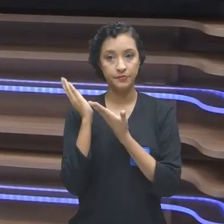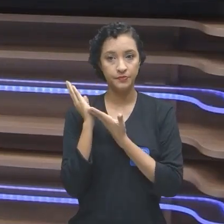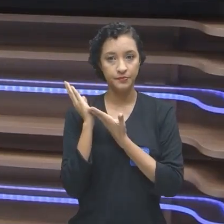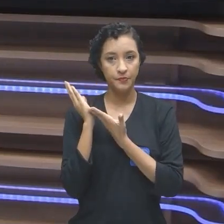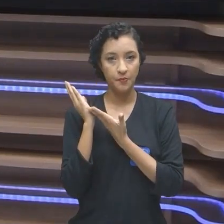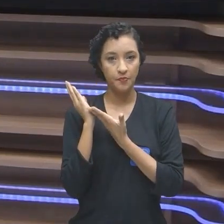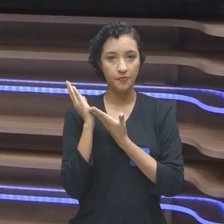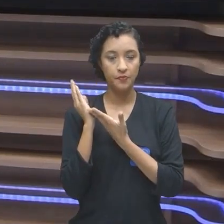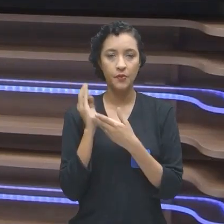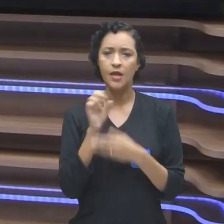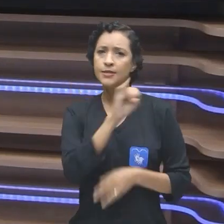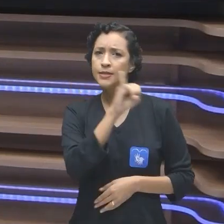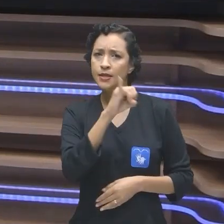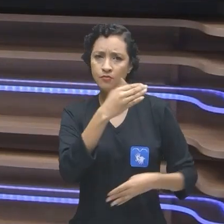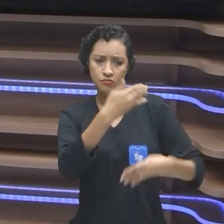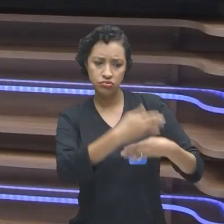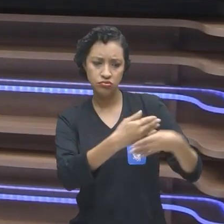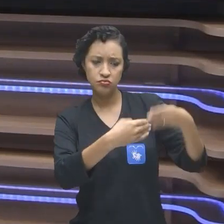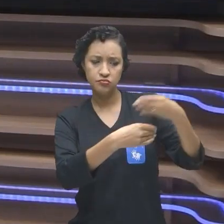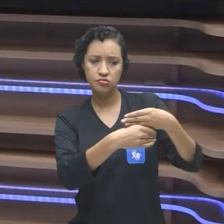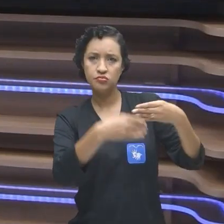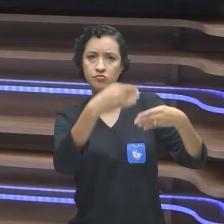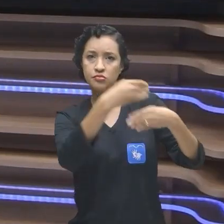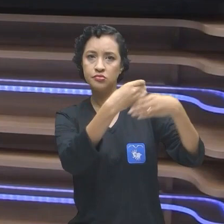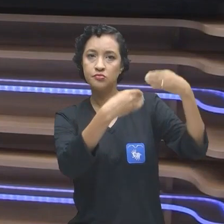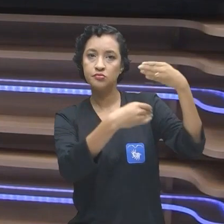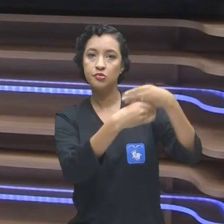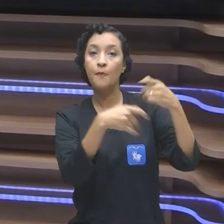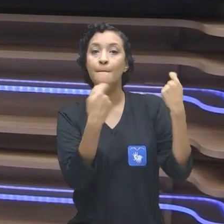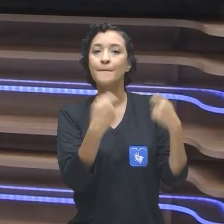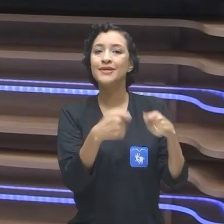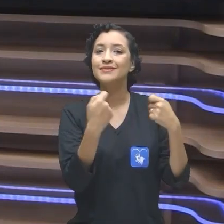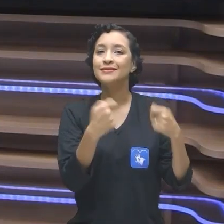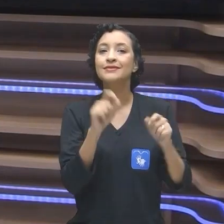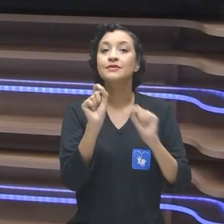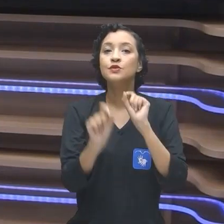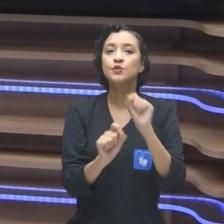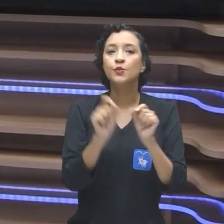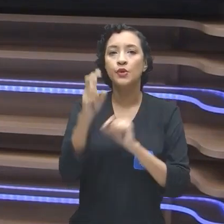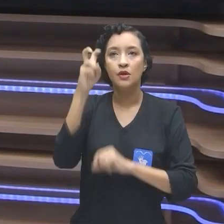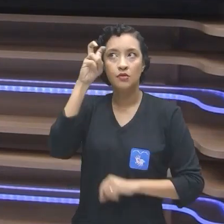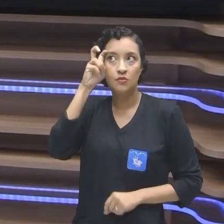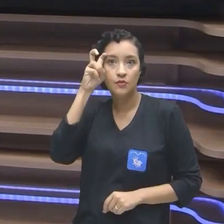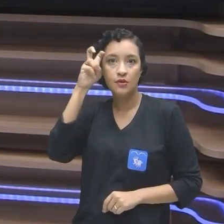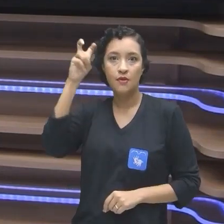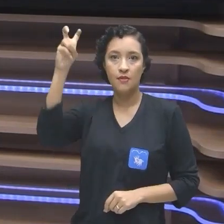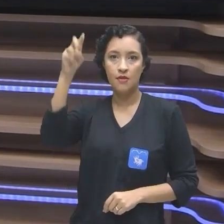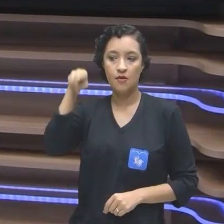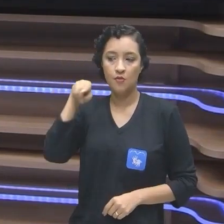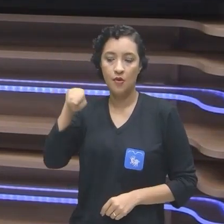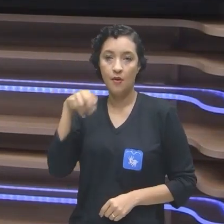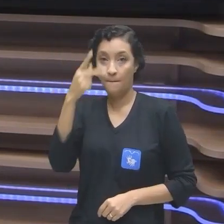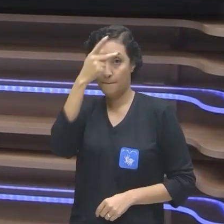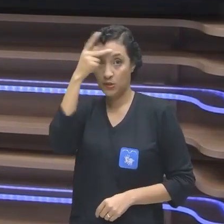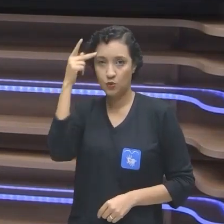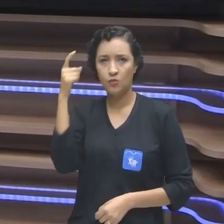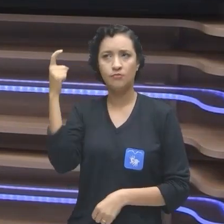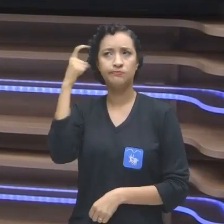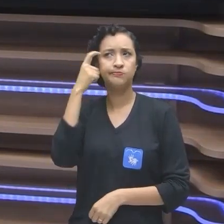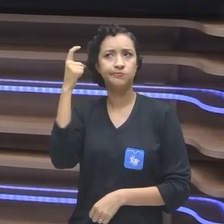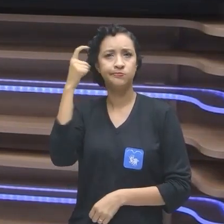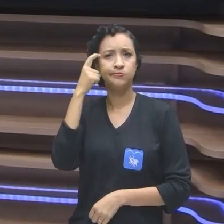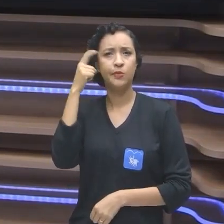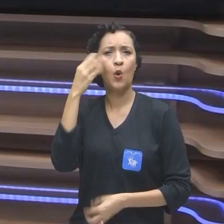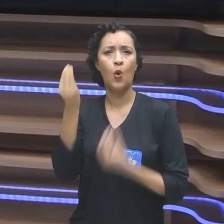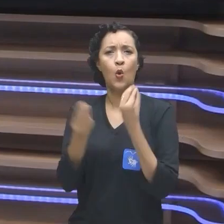uma construção aconteça, é necessário o trabalho intelectual de quem vai pensar como vai ser aquela obra,